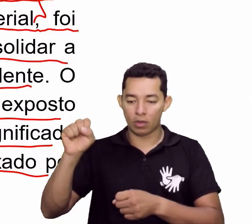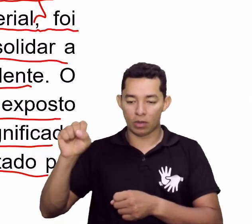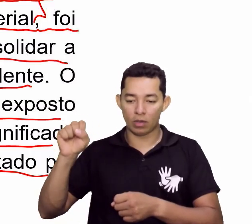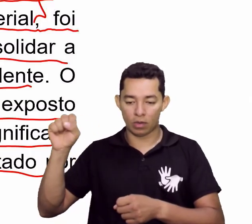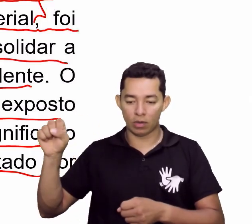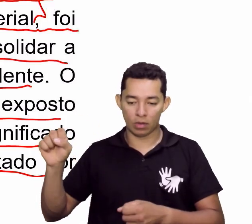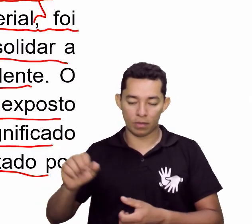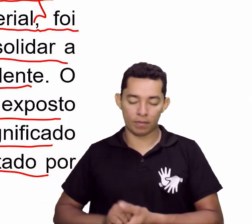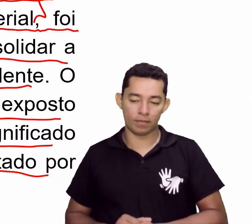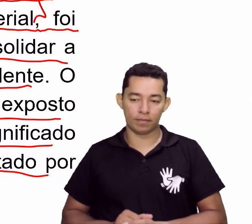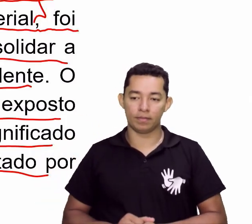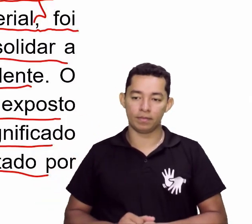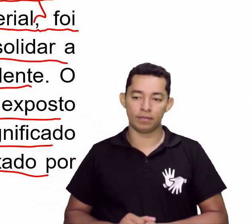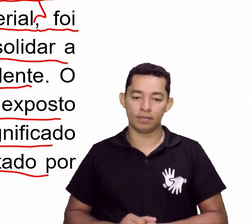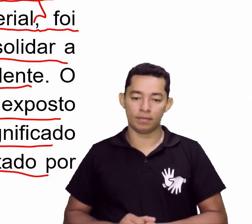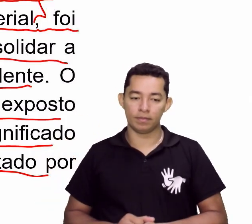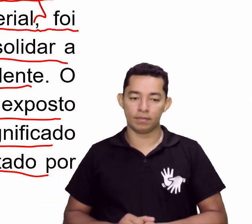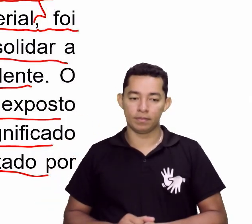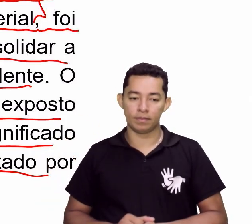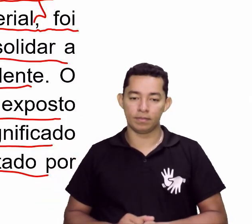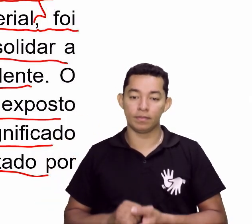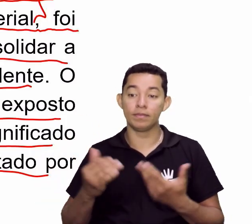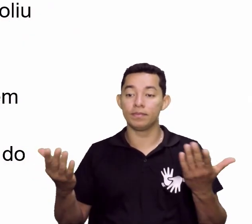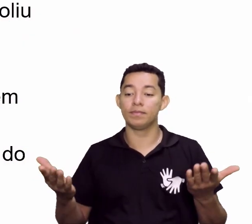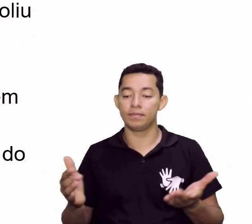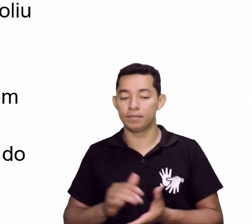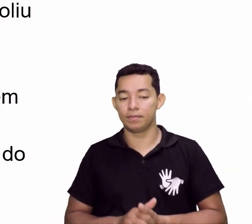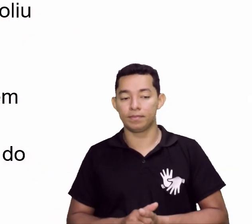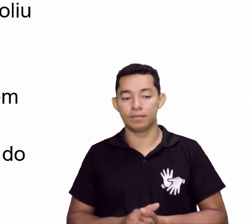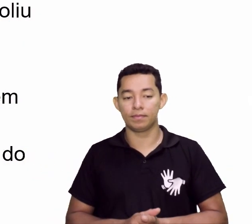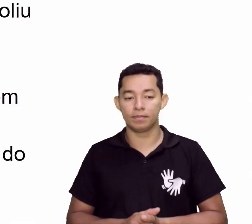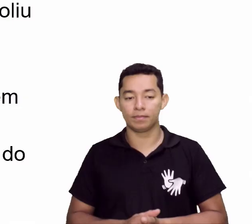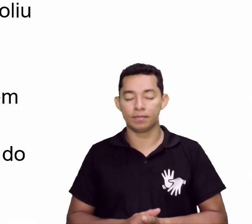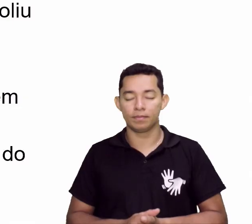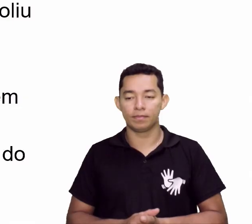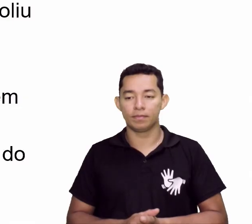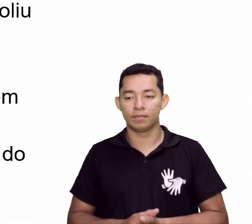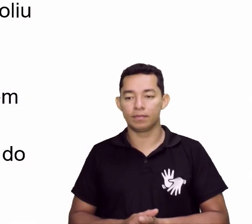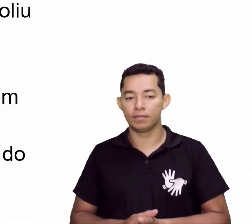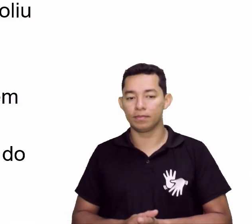1888? É nóis. Agora vamos lá.